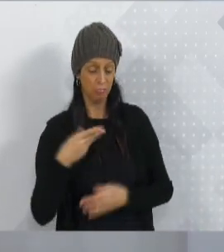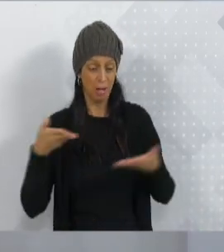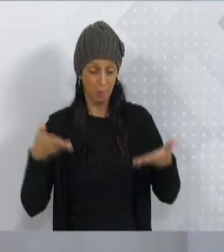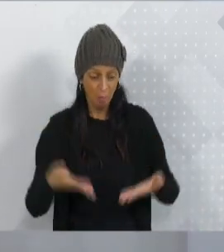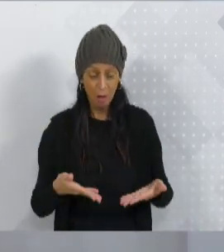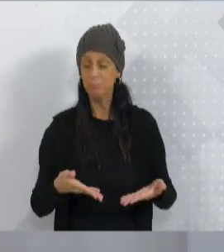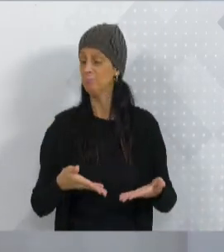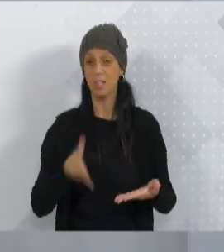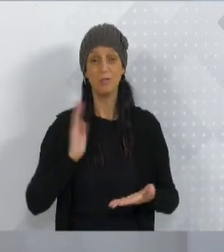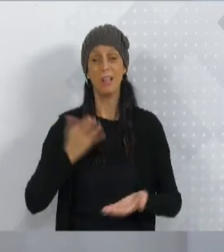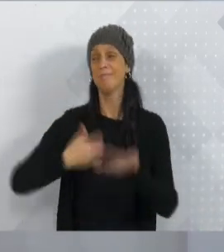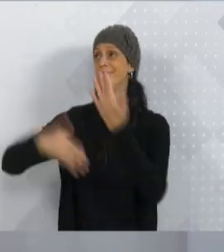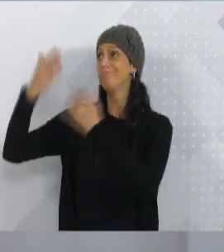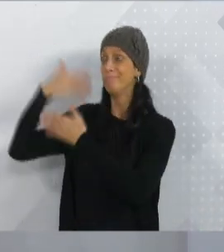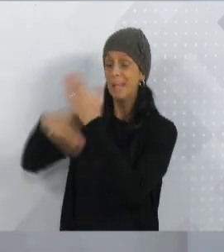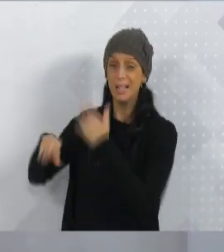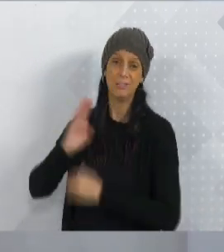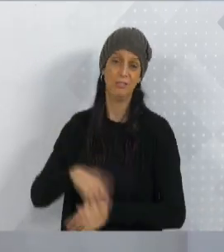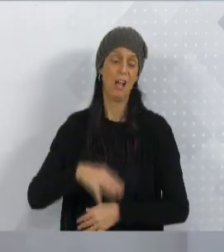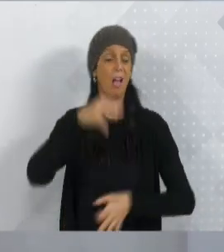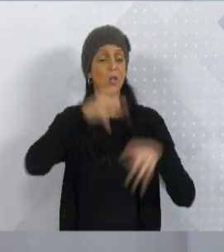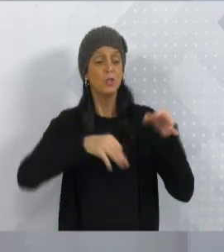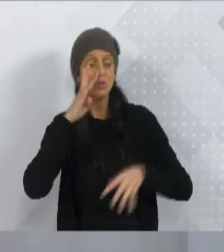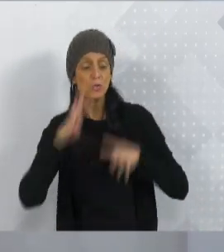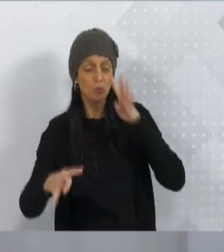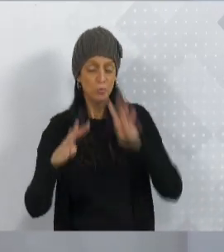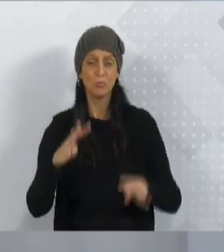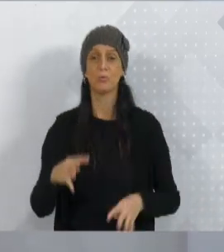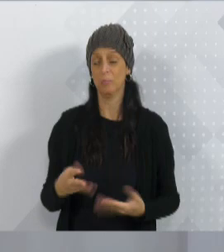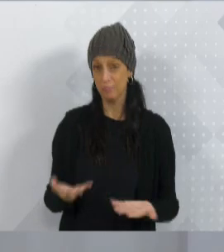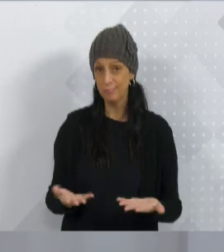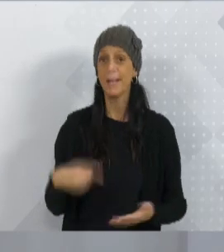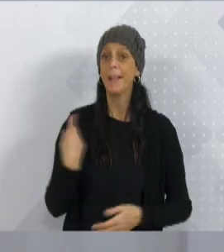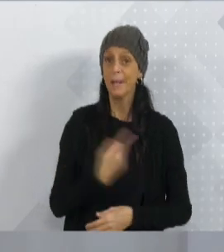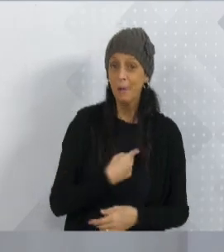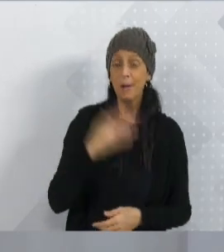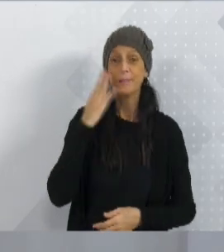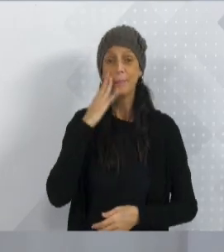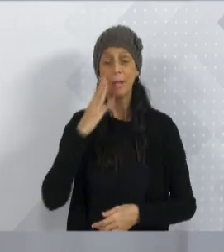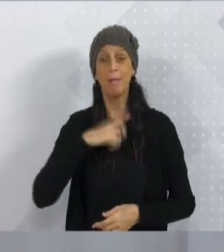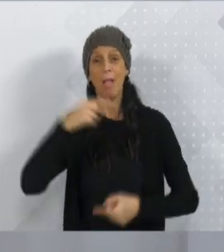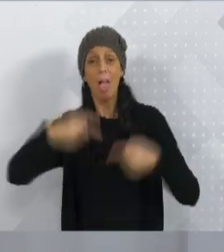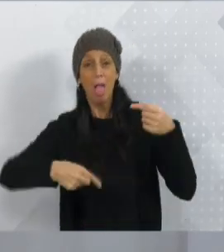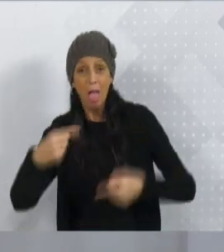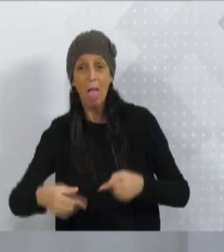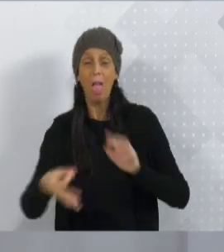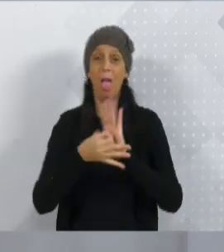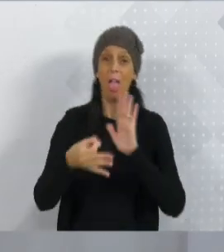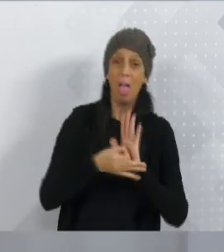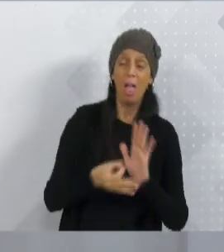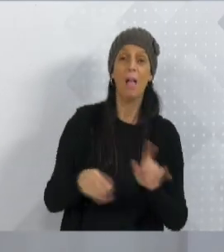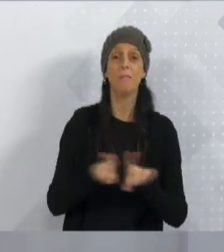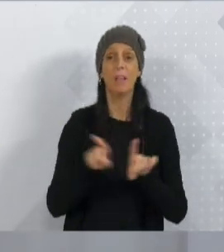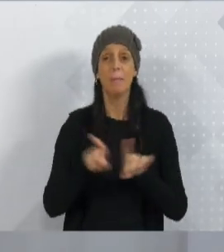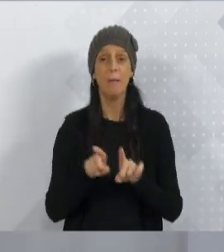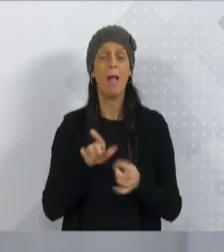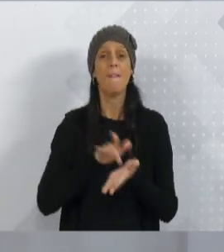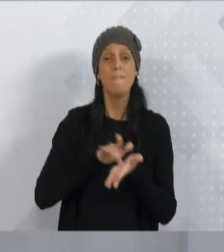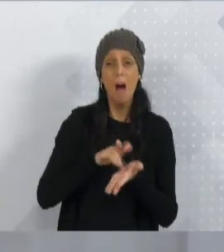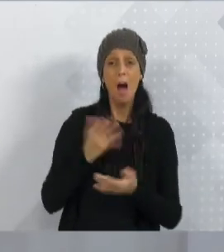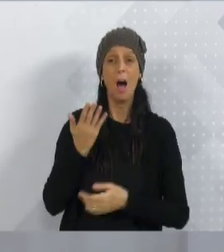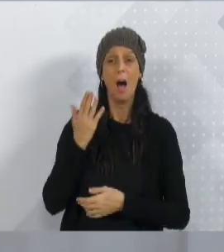o entendimento Antes de emitir opinião não é de hoje que temos que lidar com as contradições e hipocris Mentiras interesses e muito mais